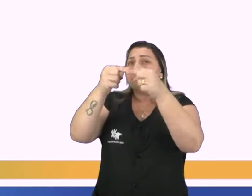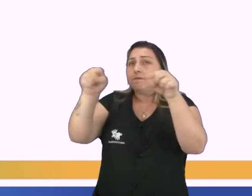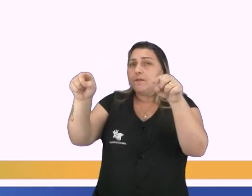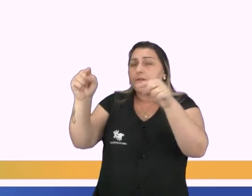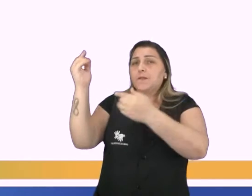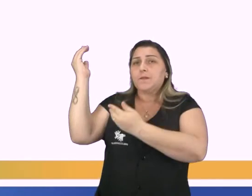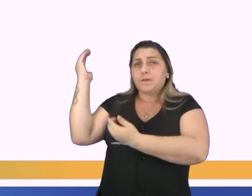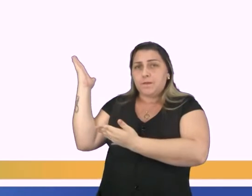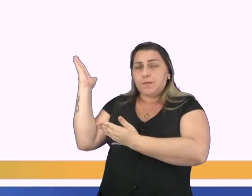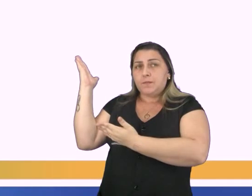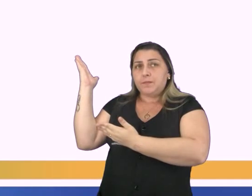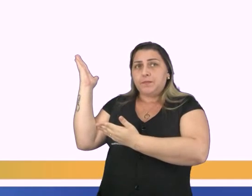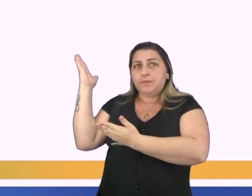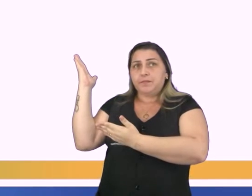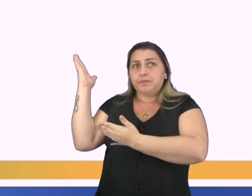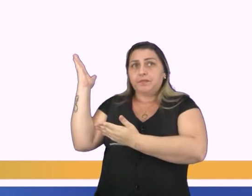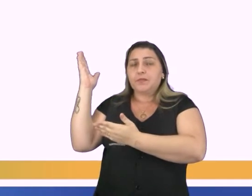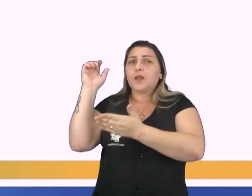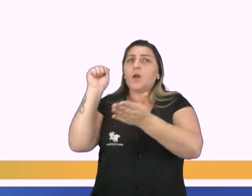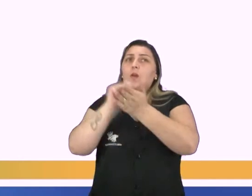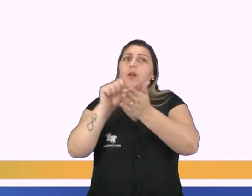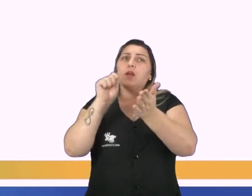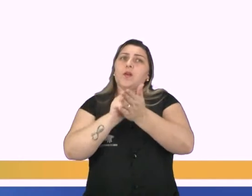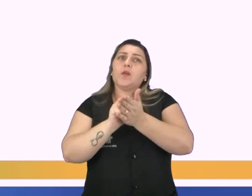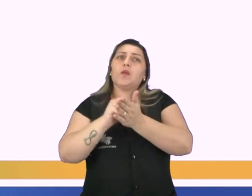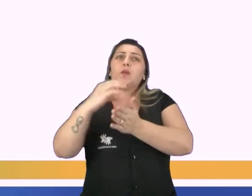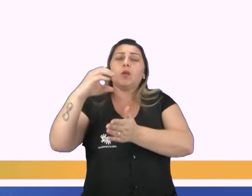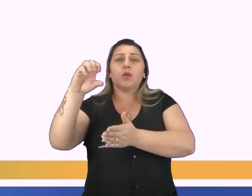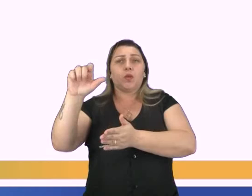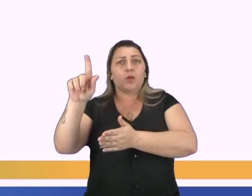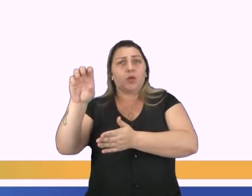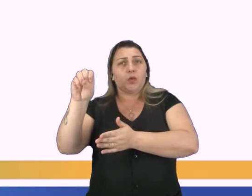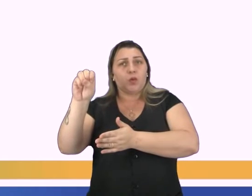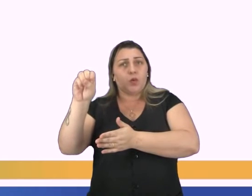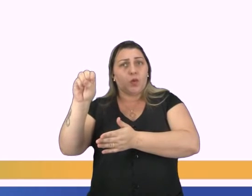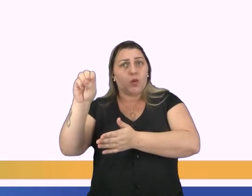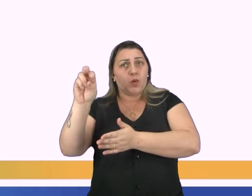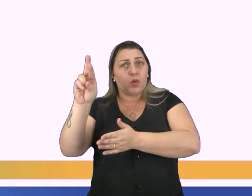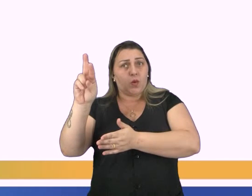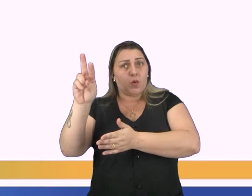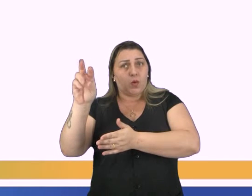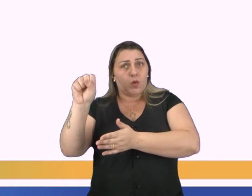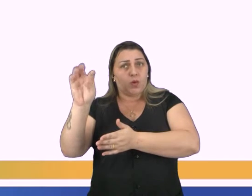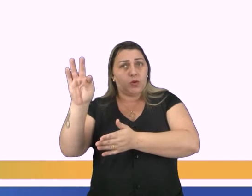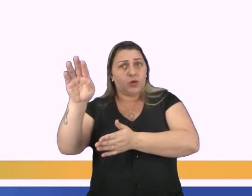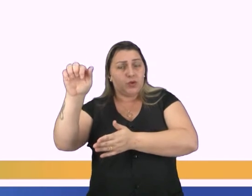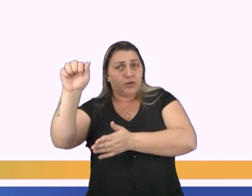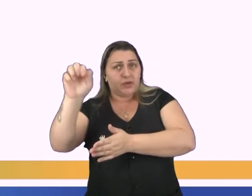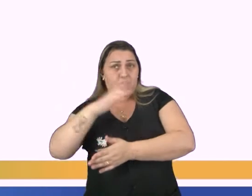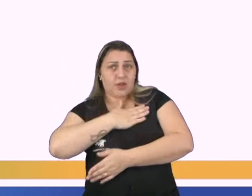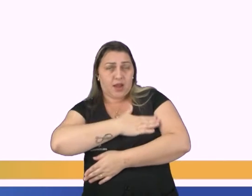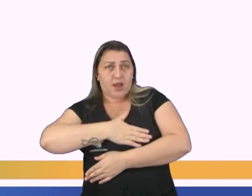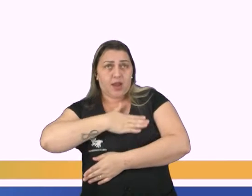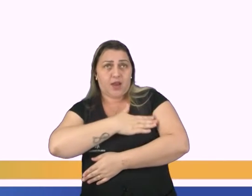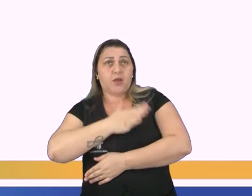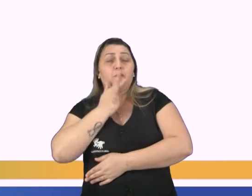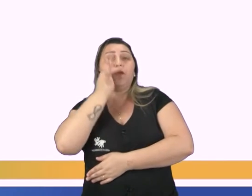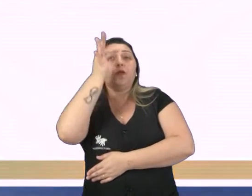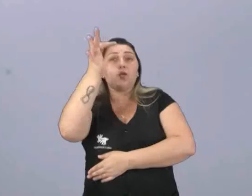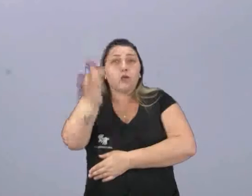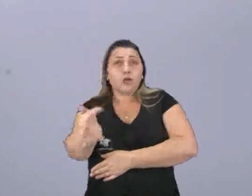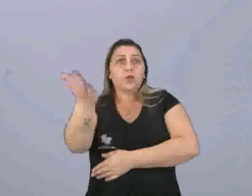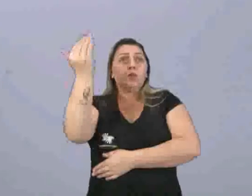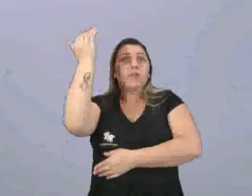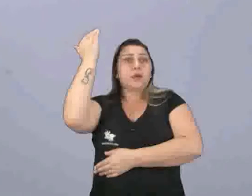indicado. Ele deve ser preenchido com o verbo gostar no futuro do pretérito. Um